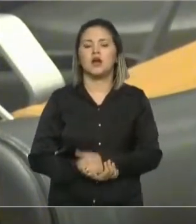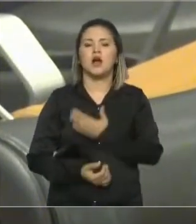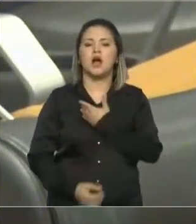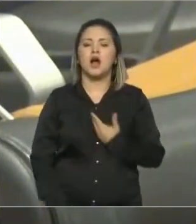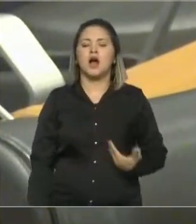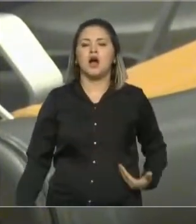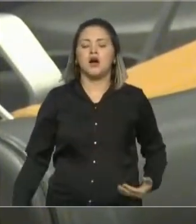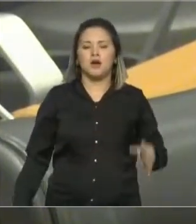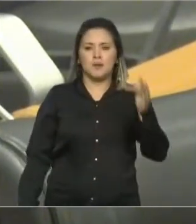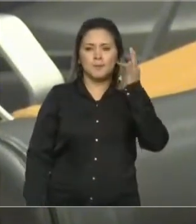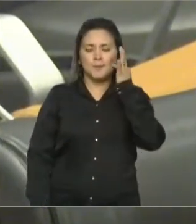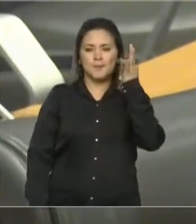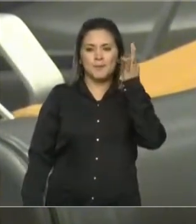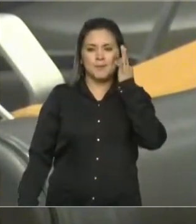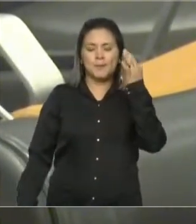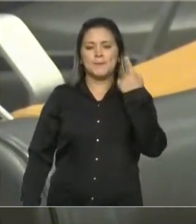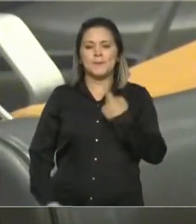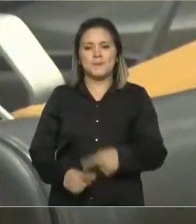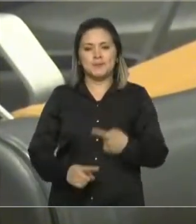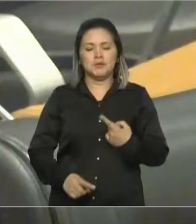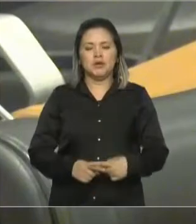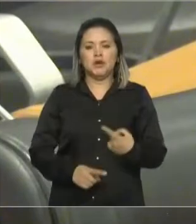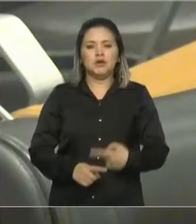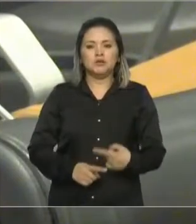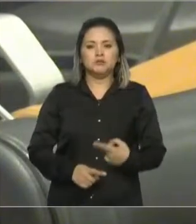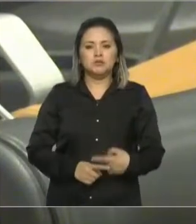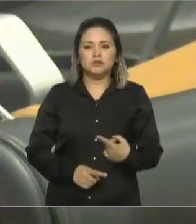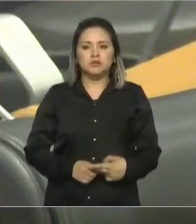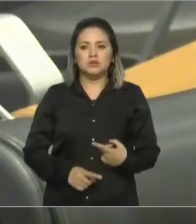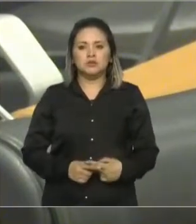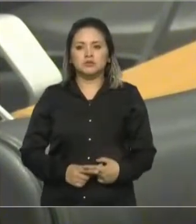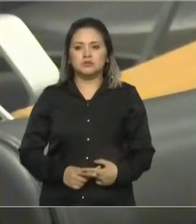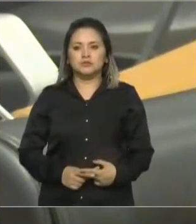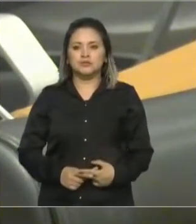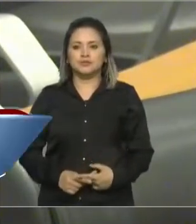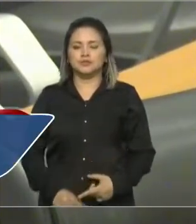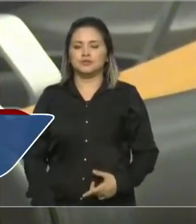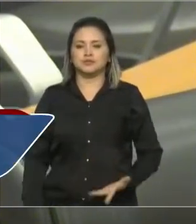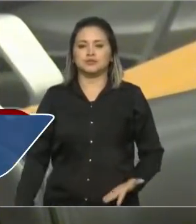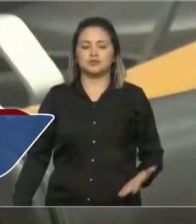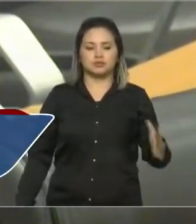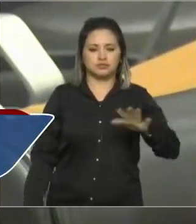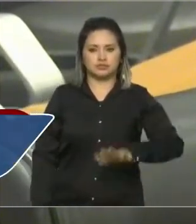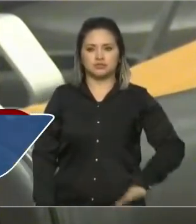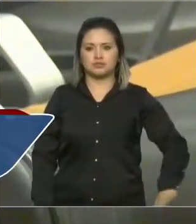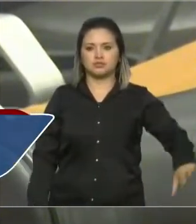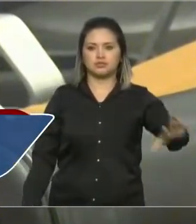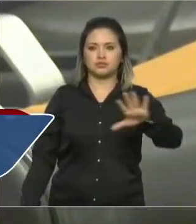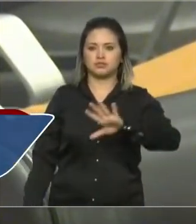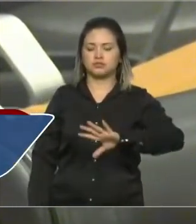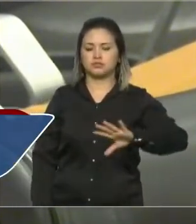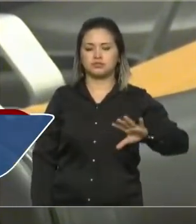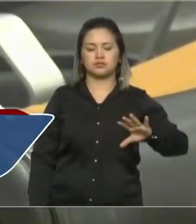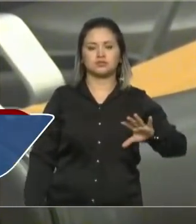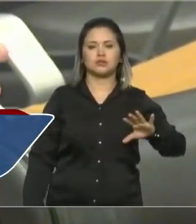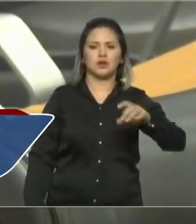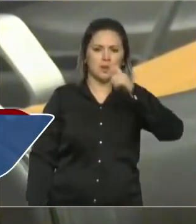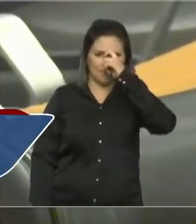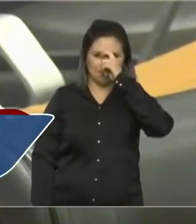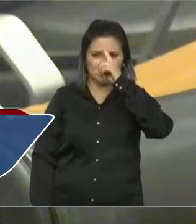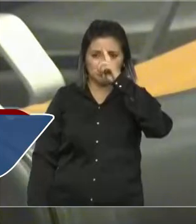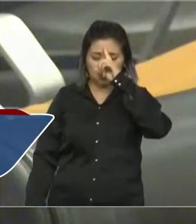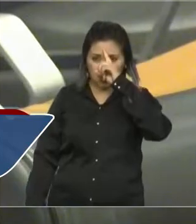Flávio Dino, que apesar de ter enfrentado uma regionalização de inaugurações de hospitais, hoje